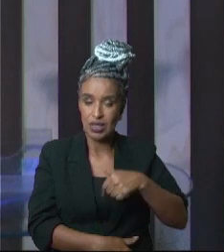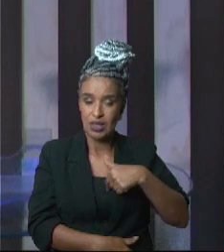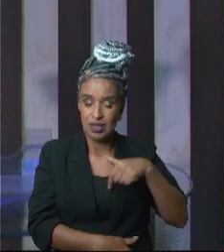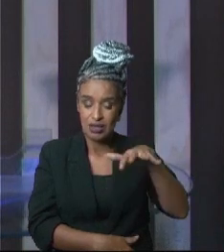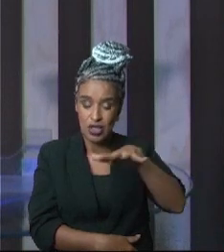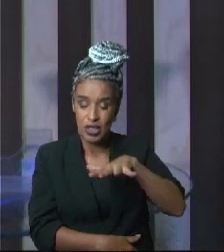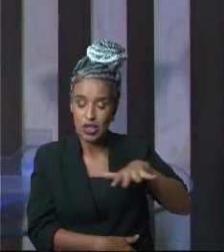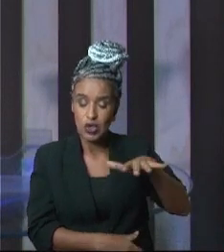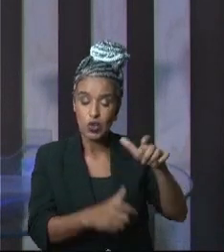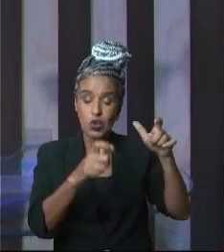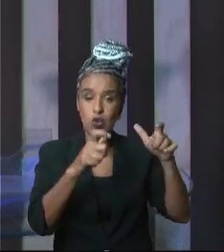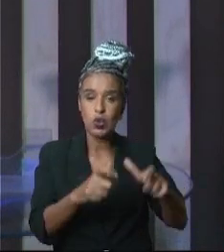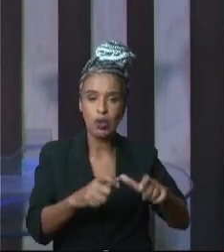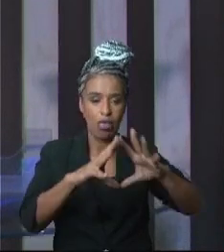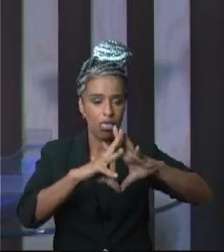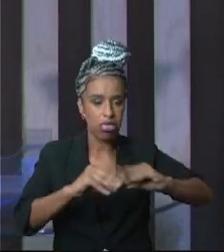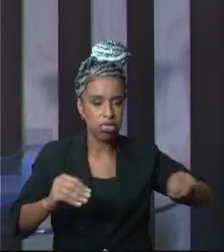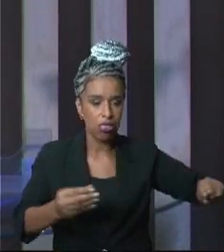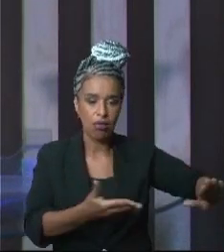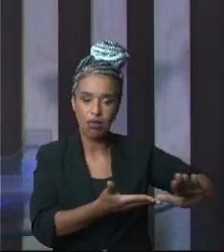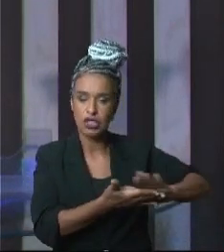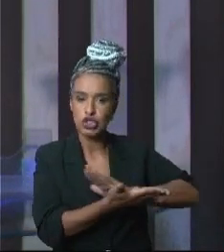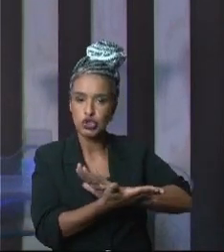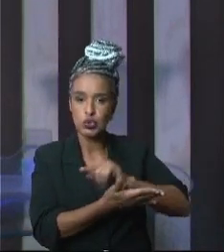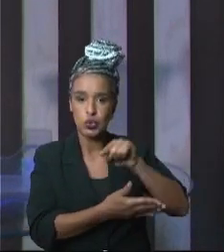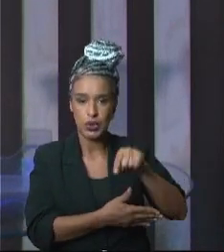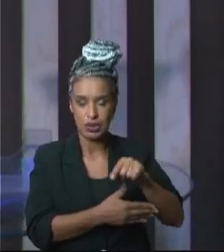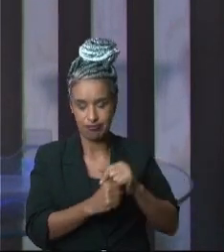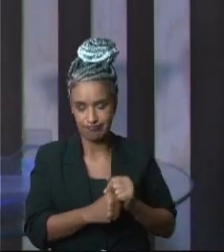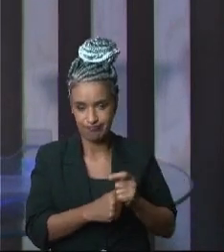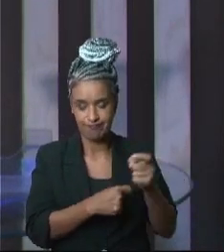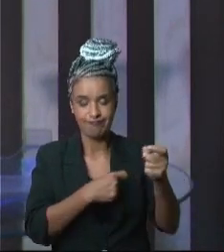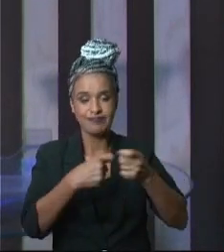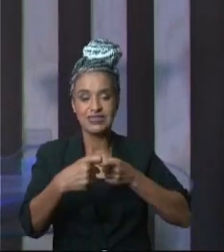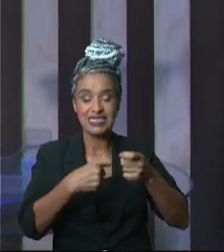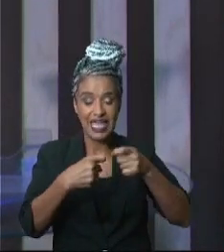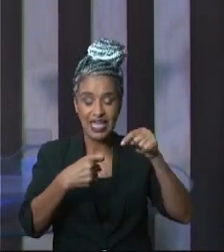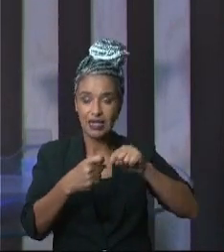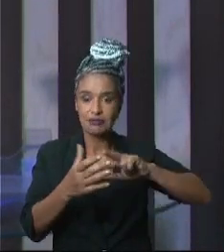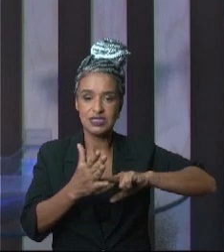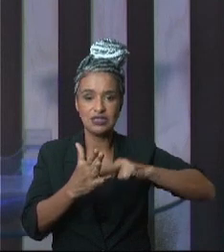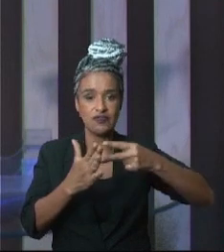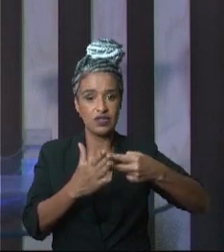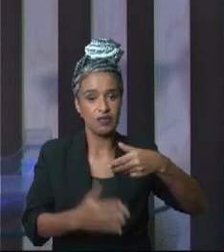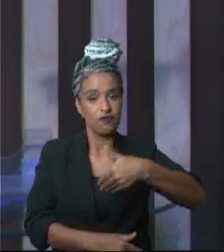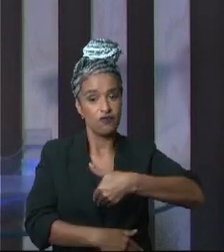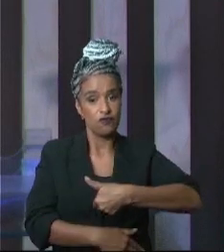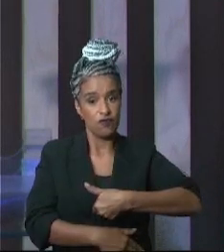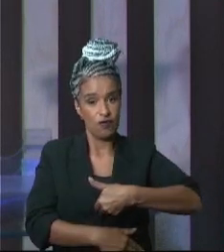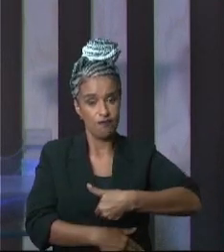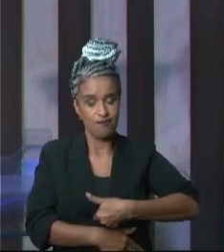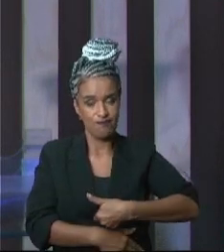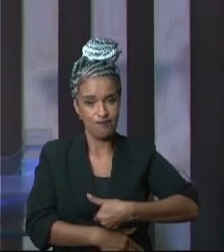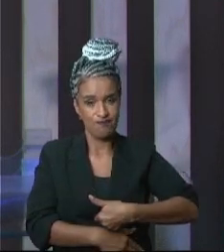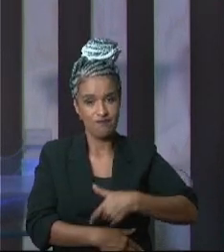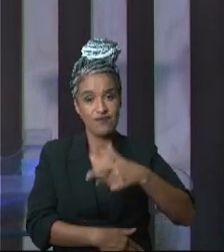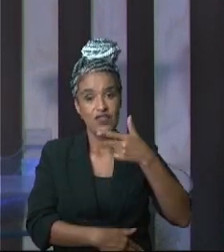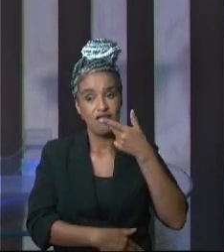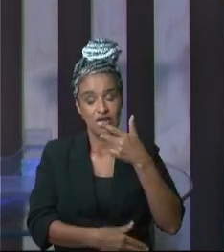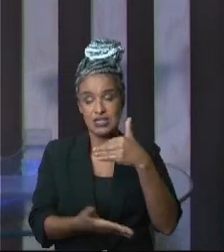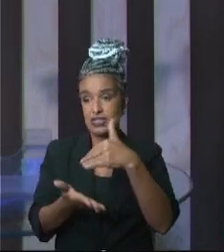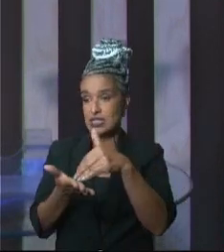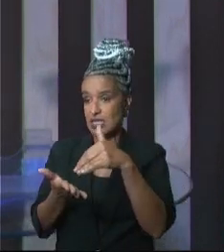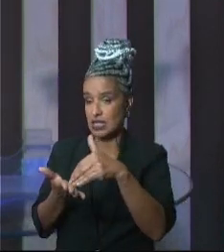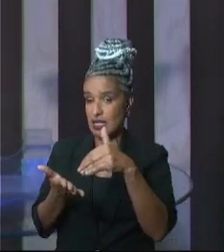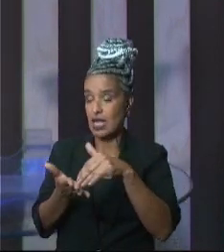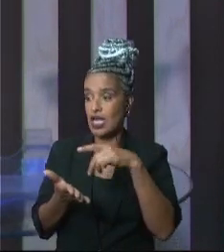em zonas deflagradas. Guerra é fome. Como diria o